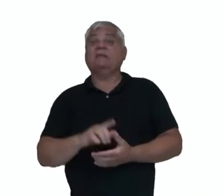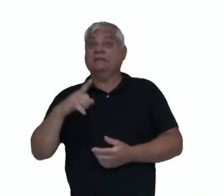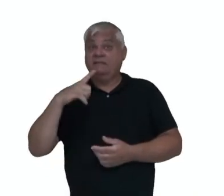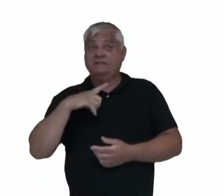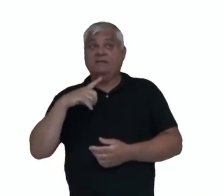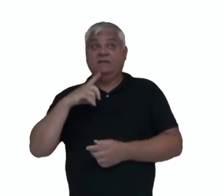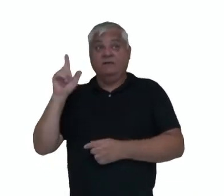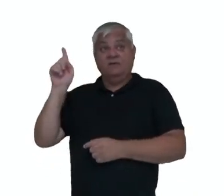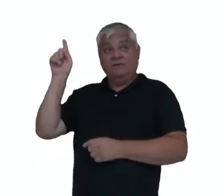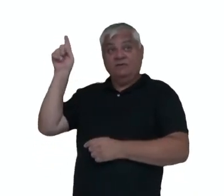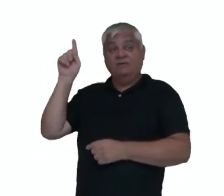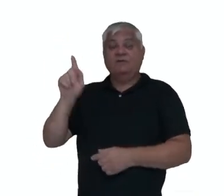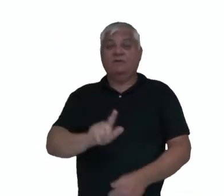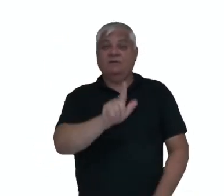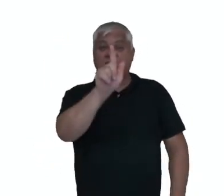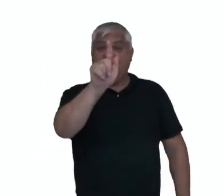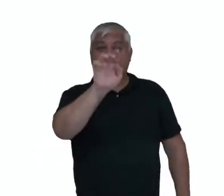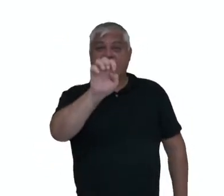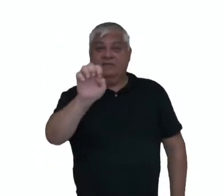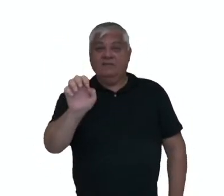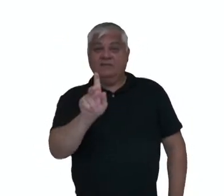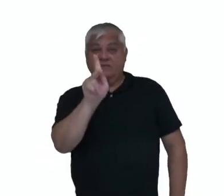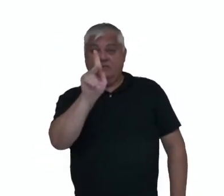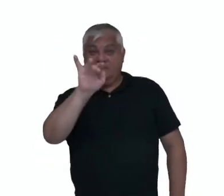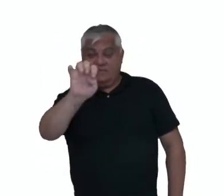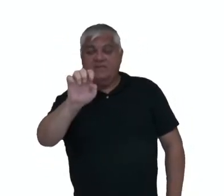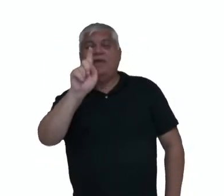geek, né, pessoal? A série Bárbaros